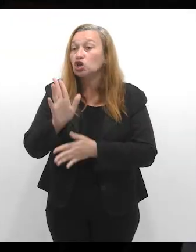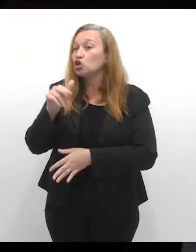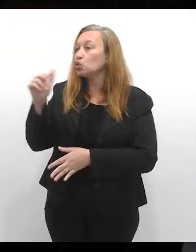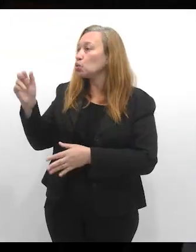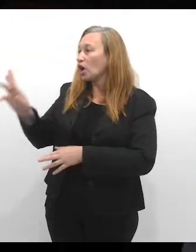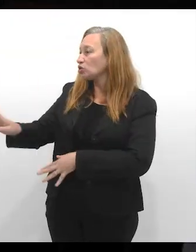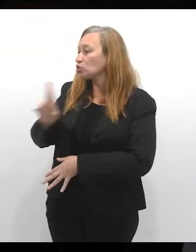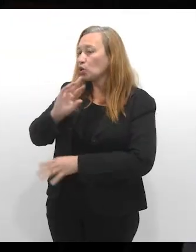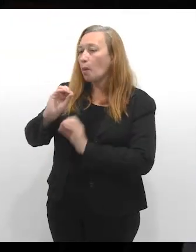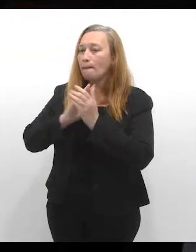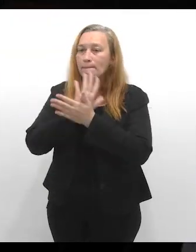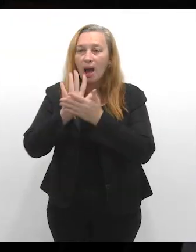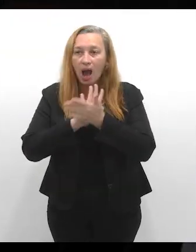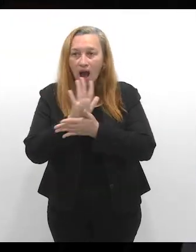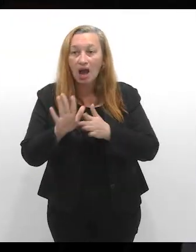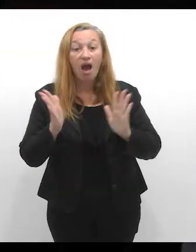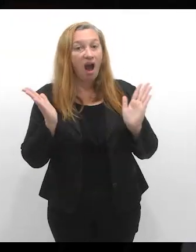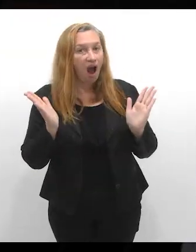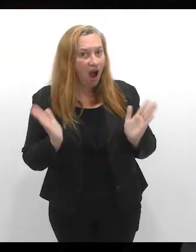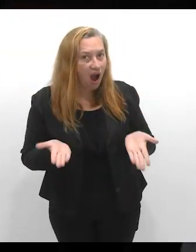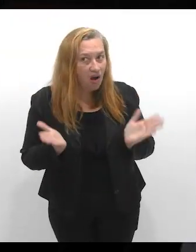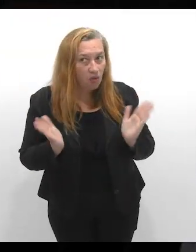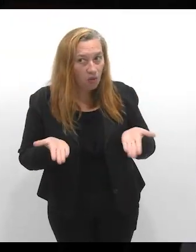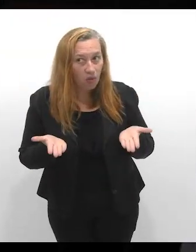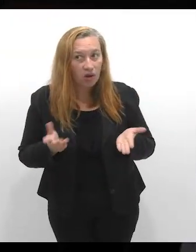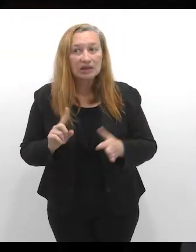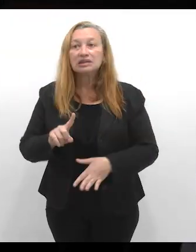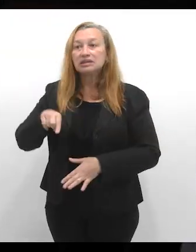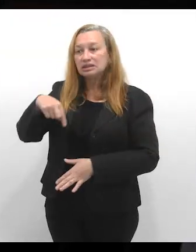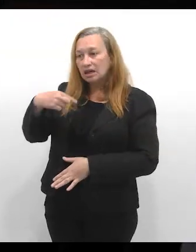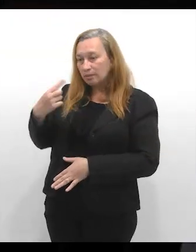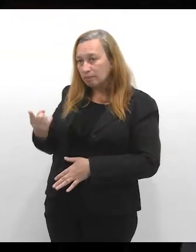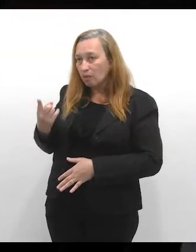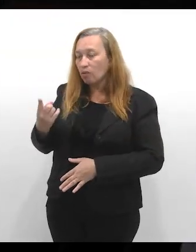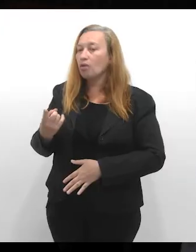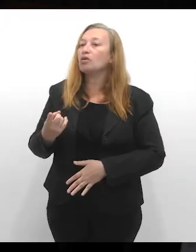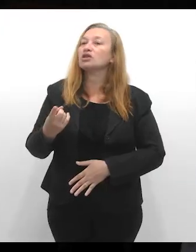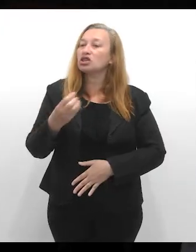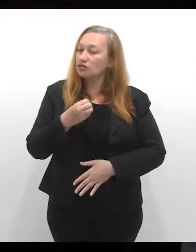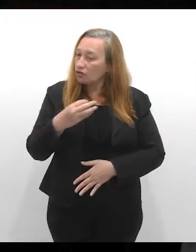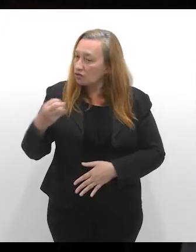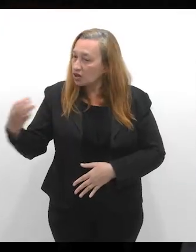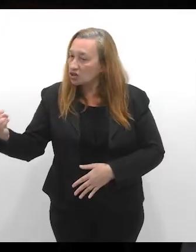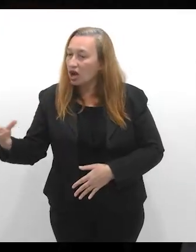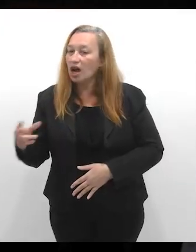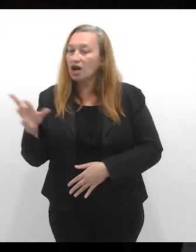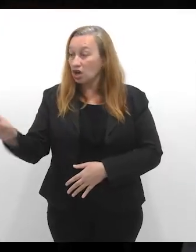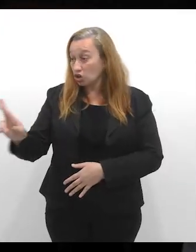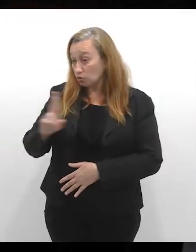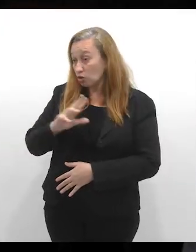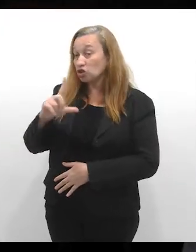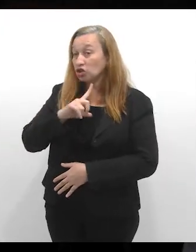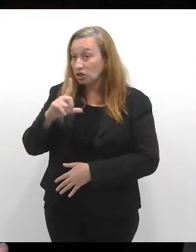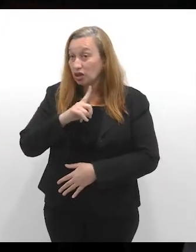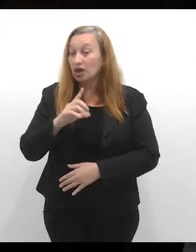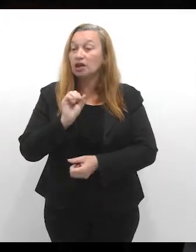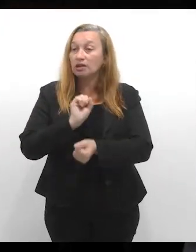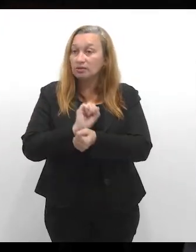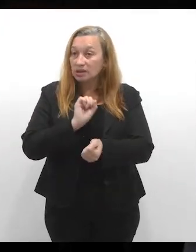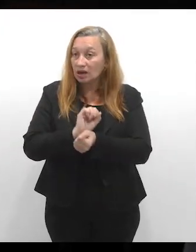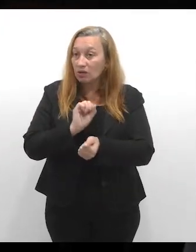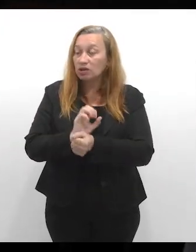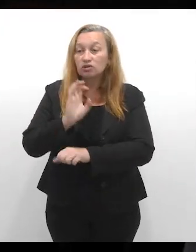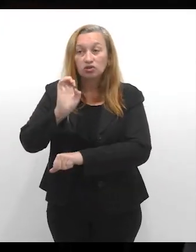tinha aceitado e nunca deu uma resposta para a gente. Agora, depois que a gente fomos viajar, é que a gente teve